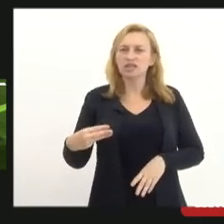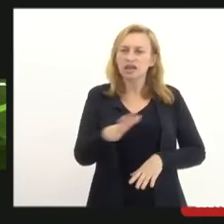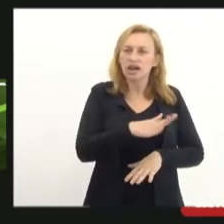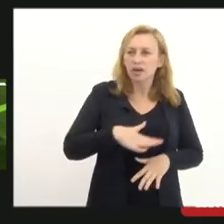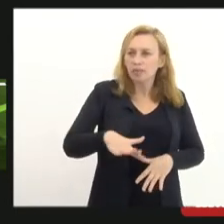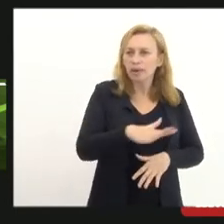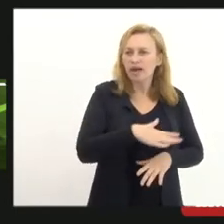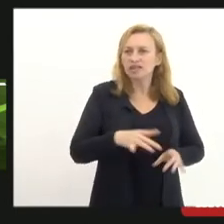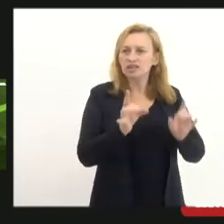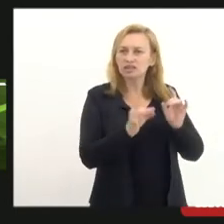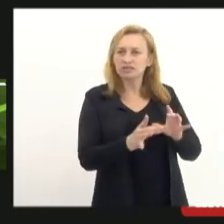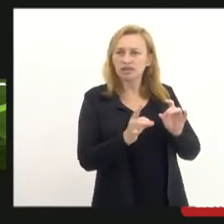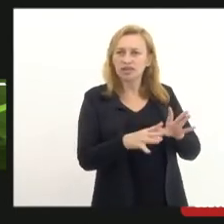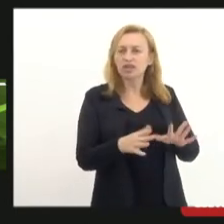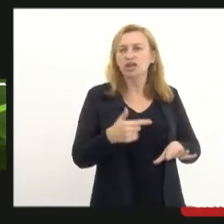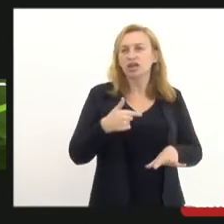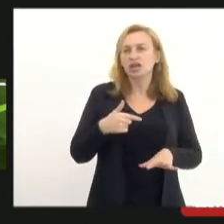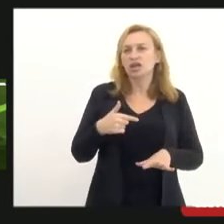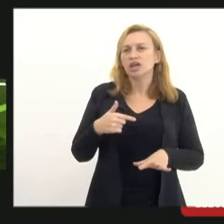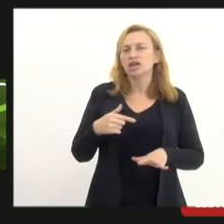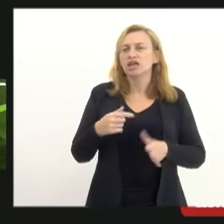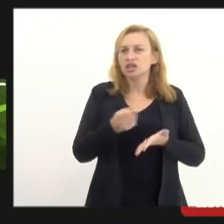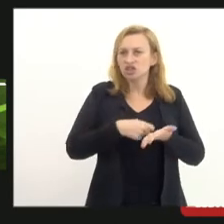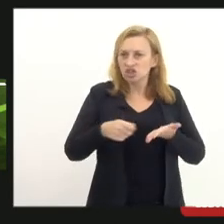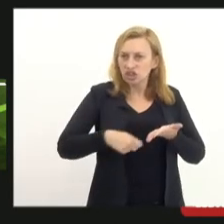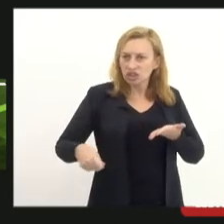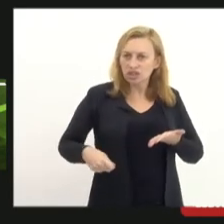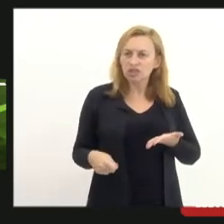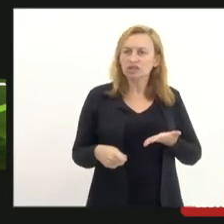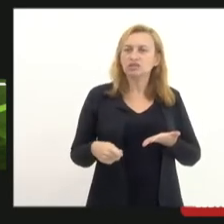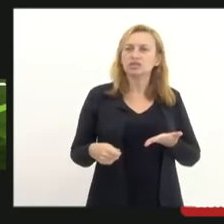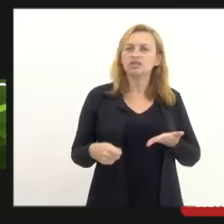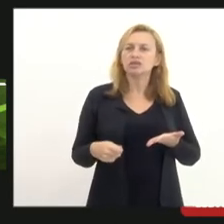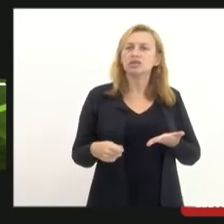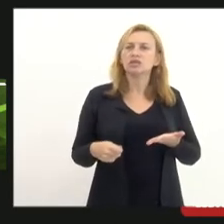comercial, ela é bem restrita, tá? Então,